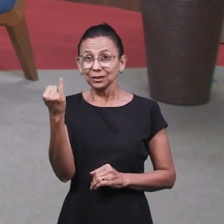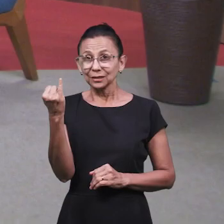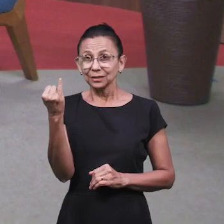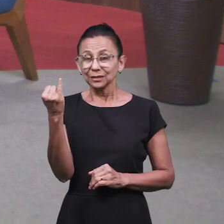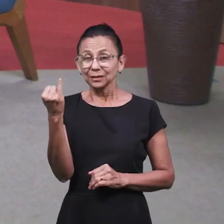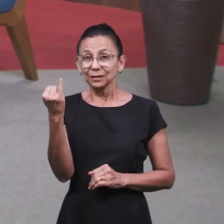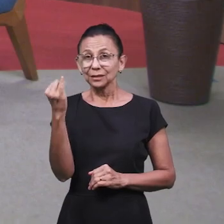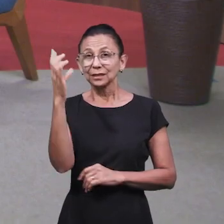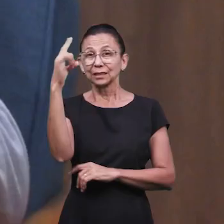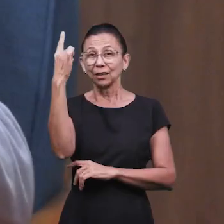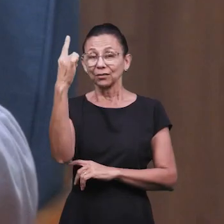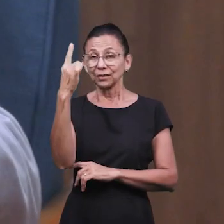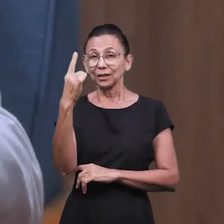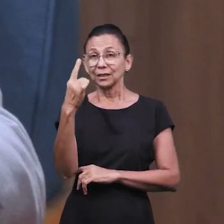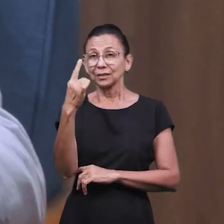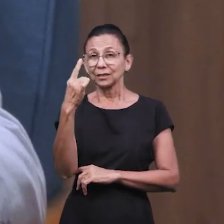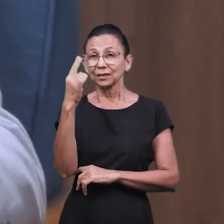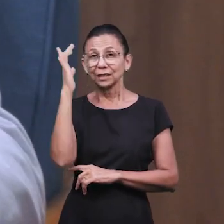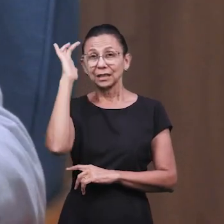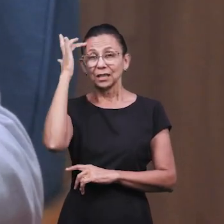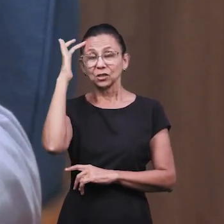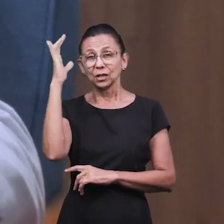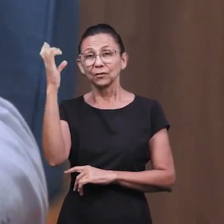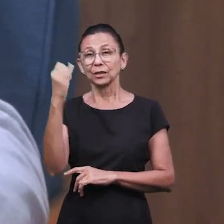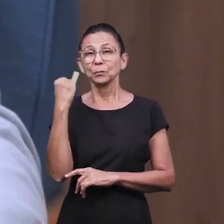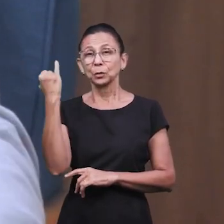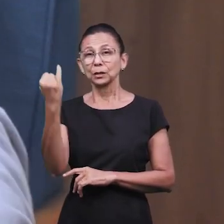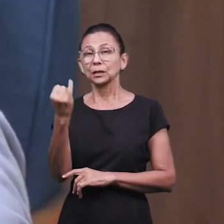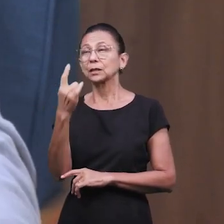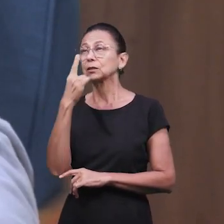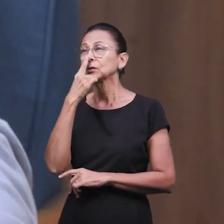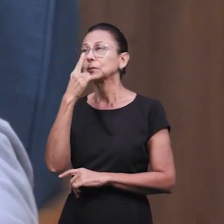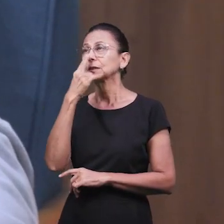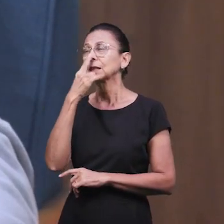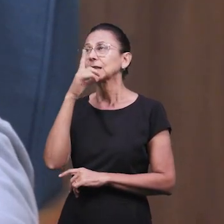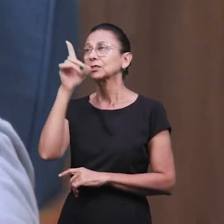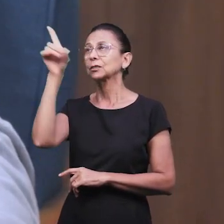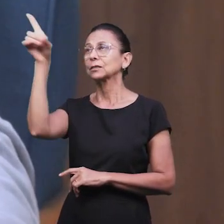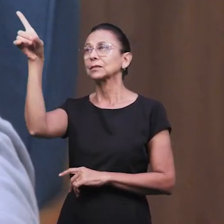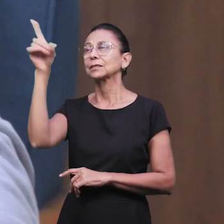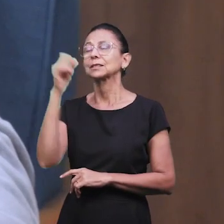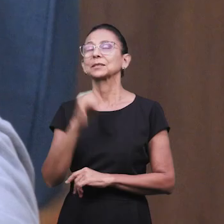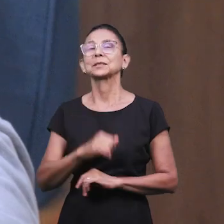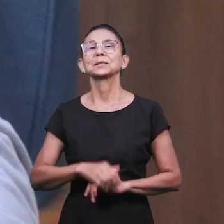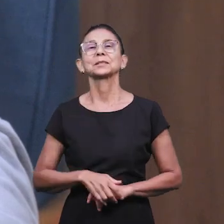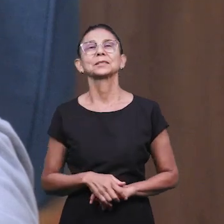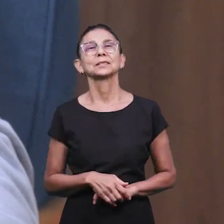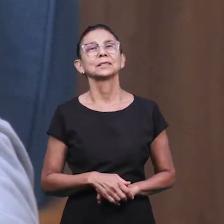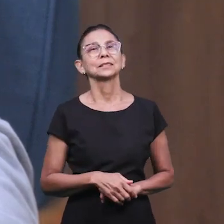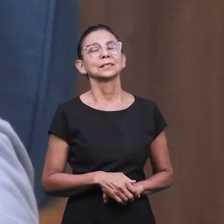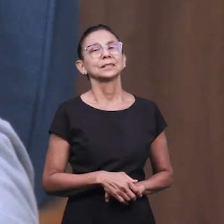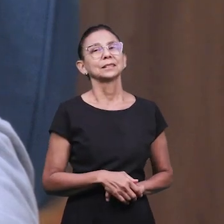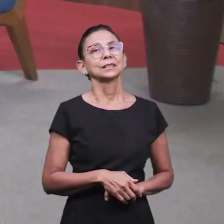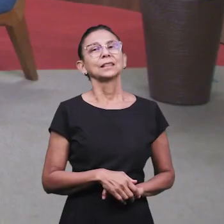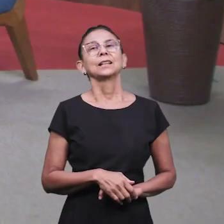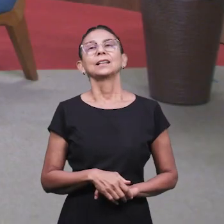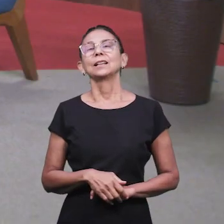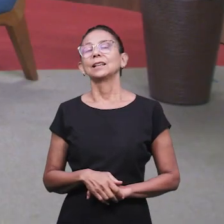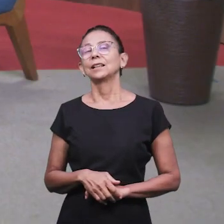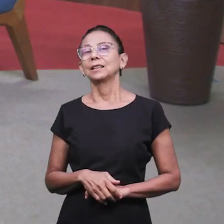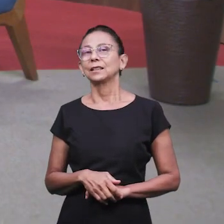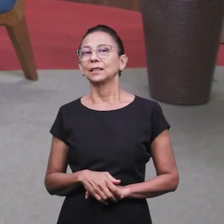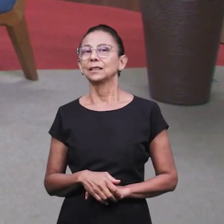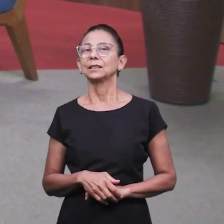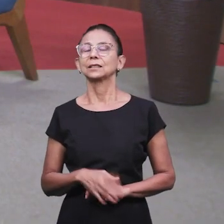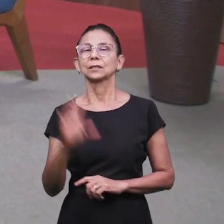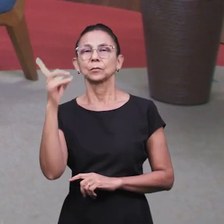intimidade, a sua relação com Deus. Josias, isso é bonito de falar. É muito bonito. Mas é difícil de viver. E Davi dizia, o